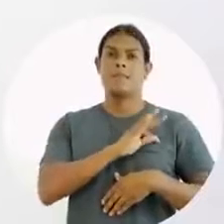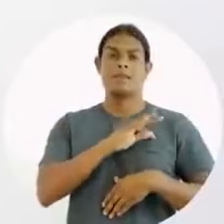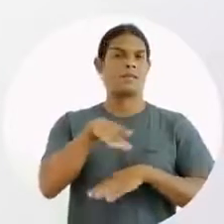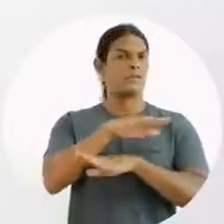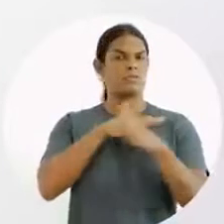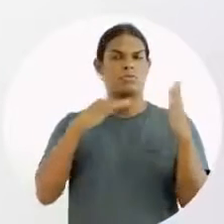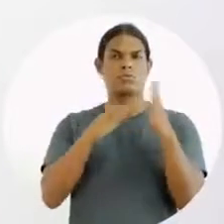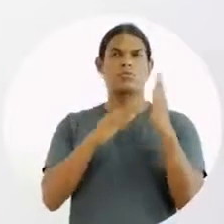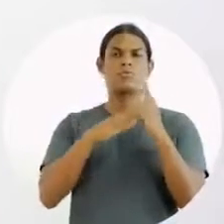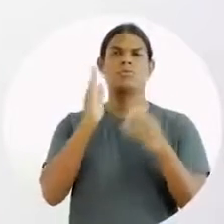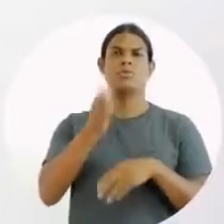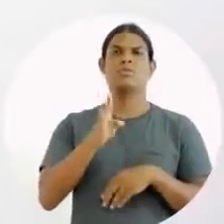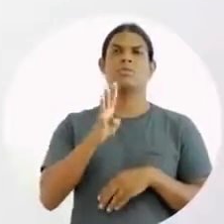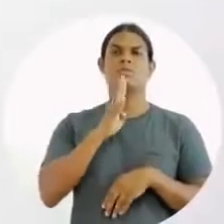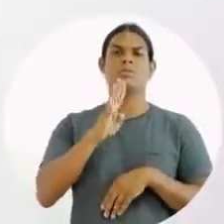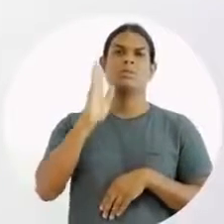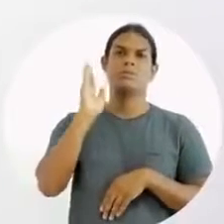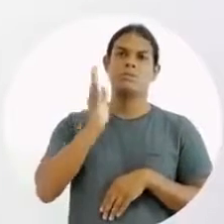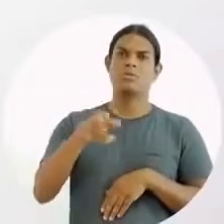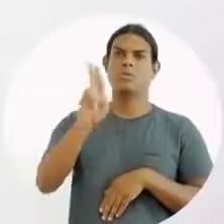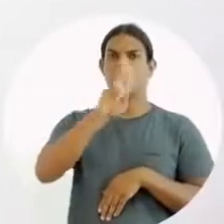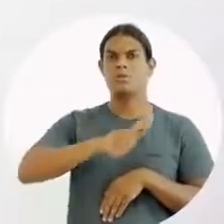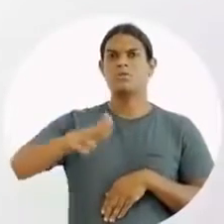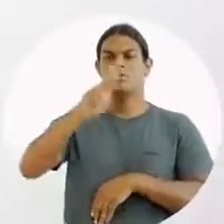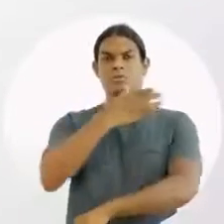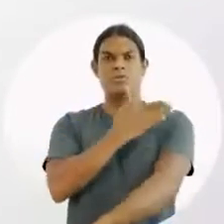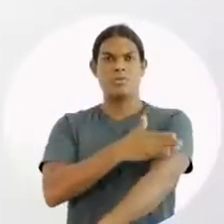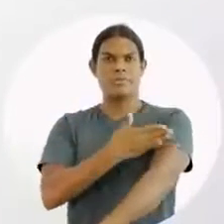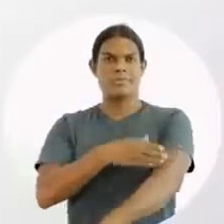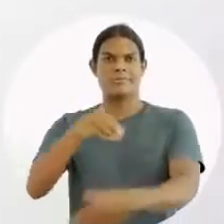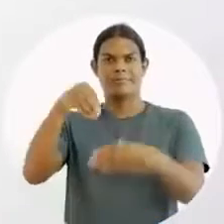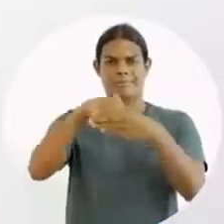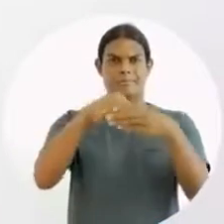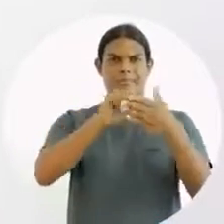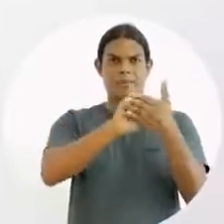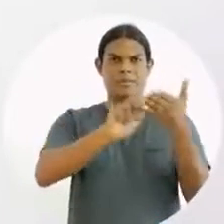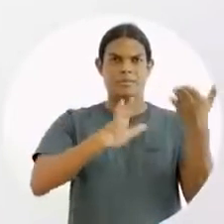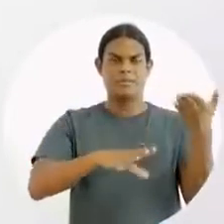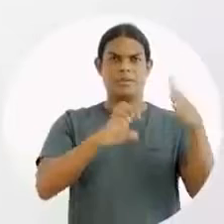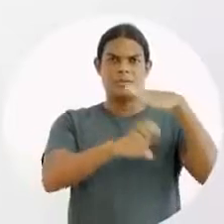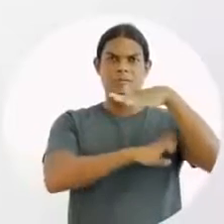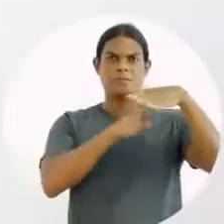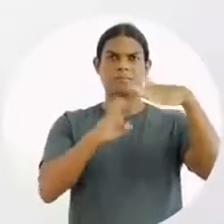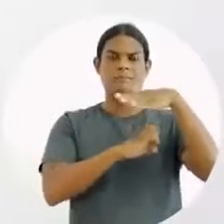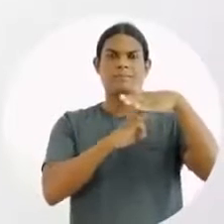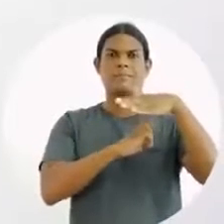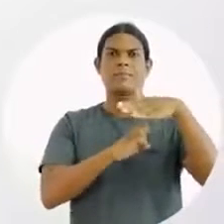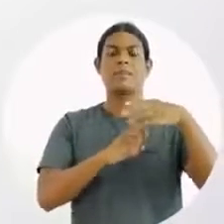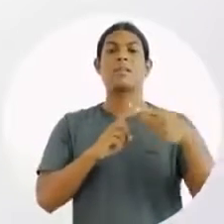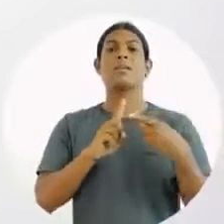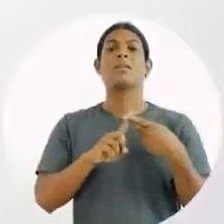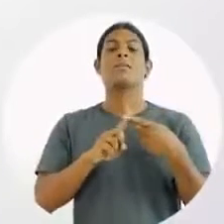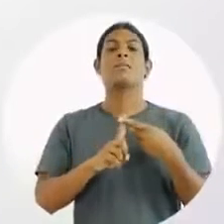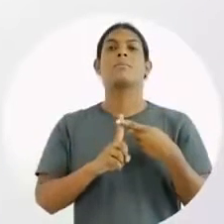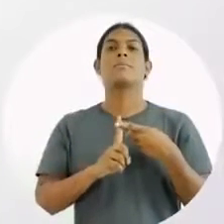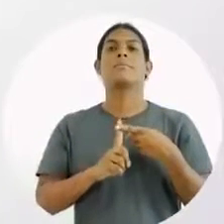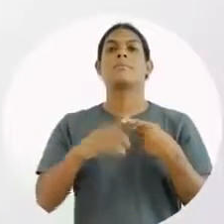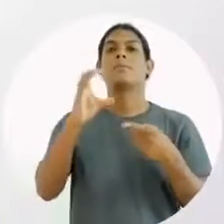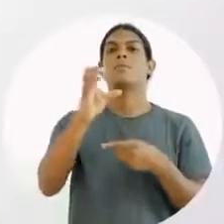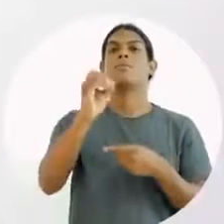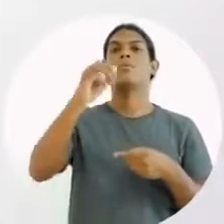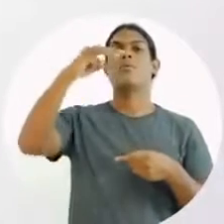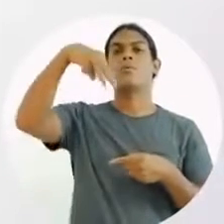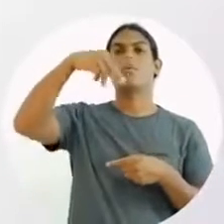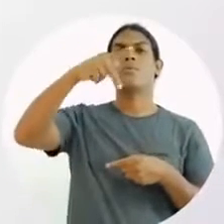sabe e tudo que já se colocou em prática sobre uma determinada atividade. E a competência comportamental é a atitude que você